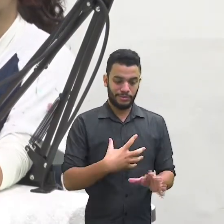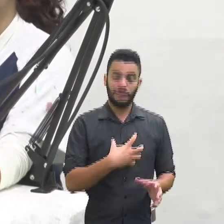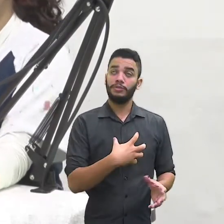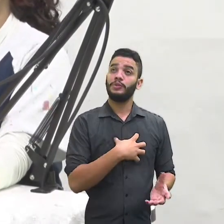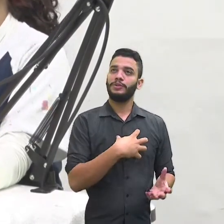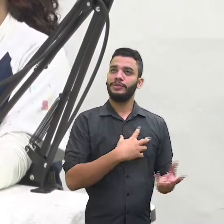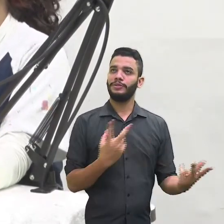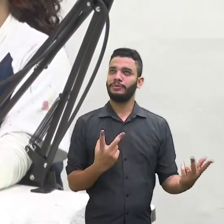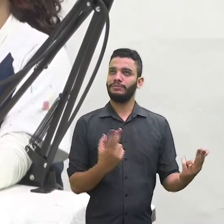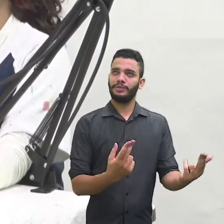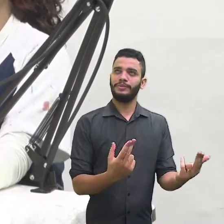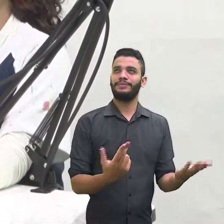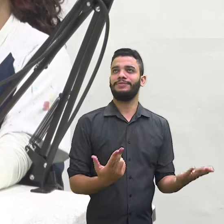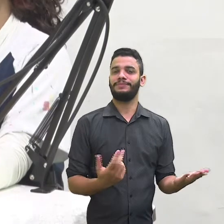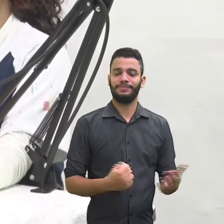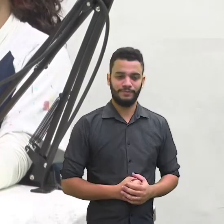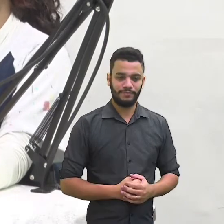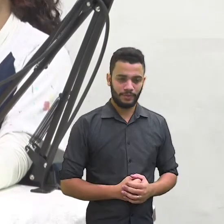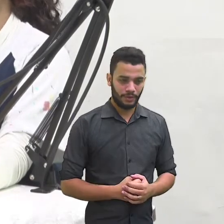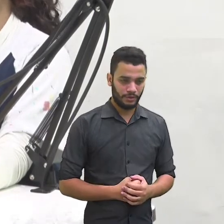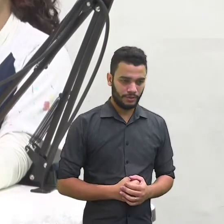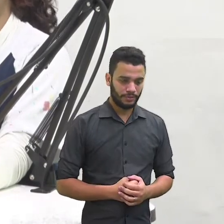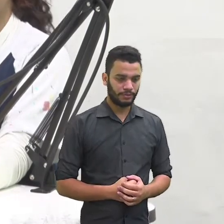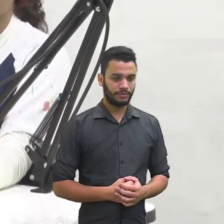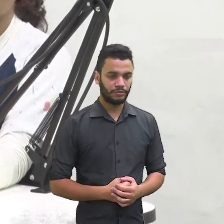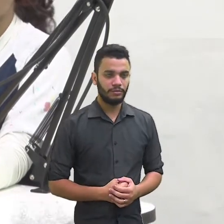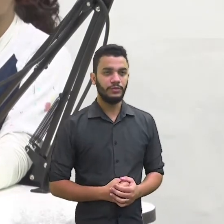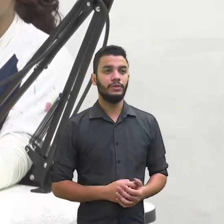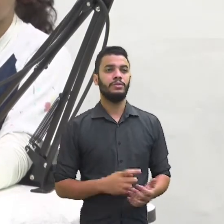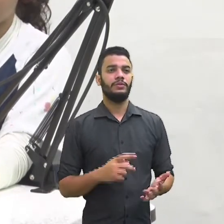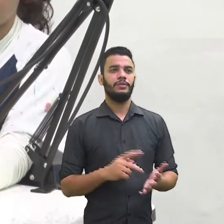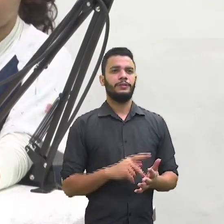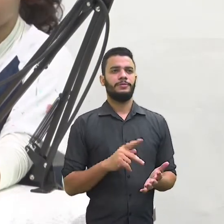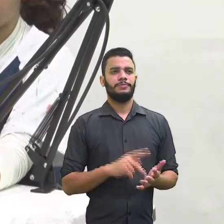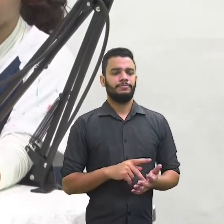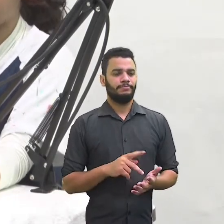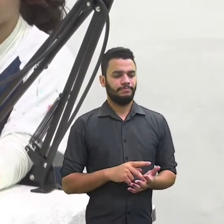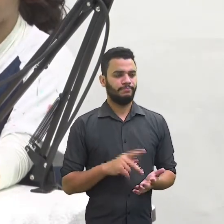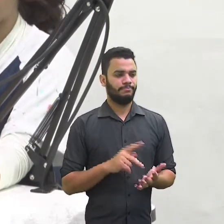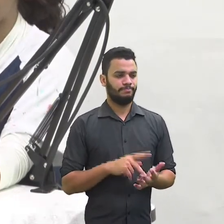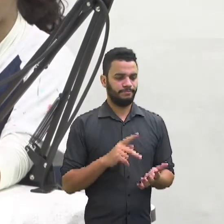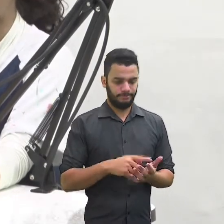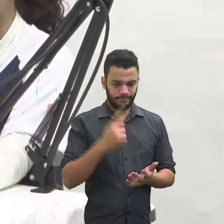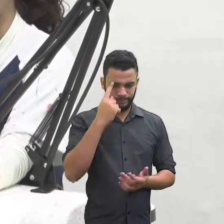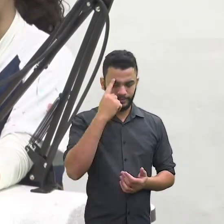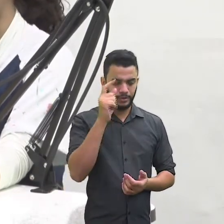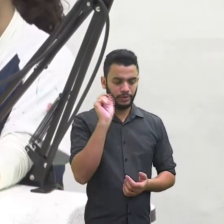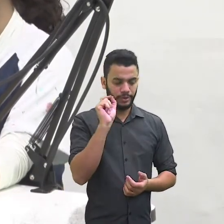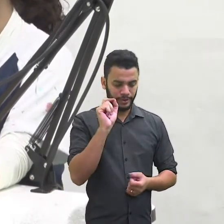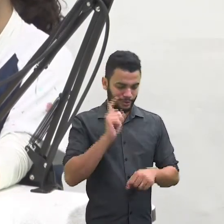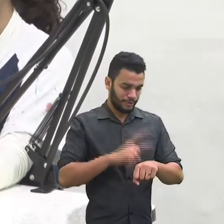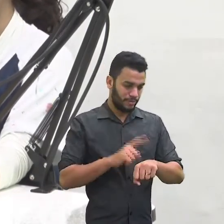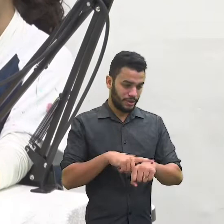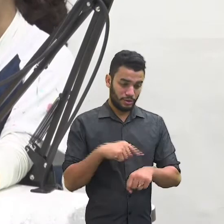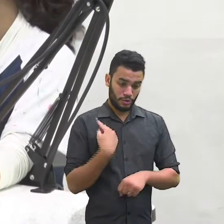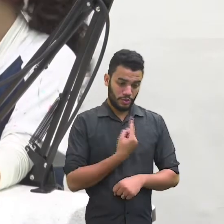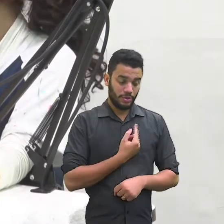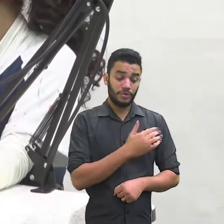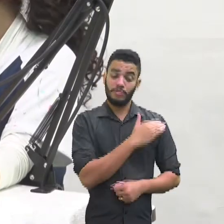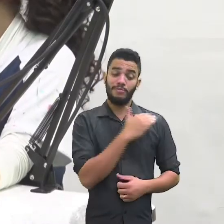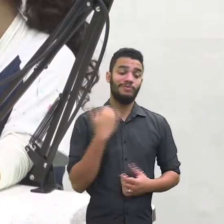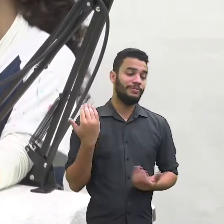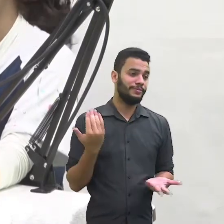materiais. Só que, assim, bens materiais a gente não leva com a gente depois da morte, né? Então,